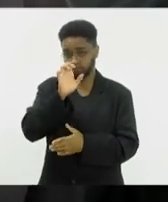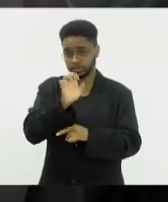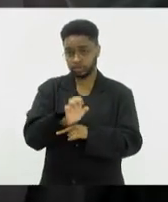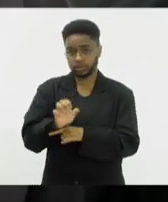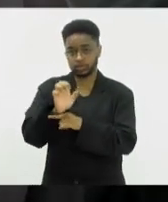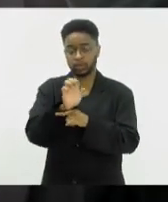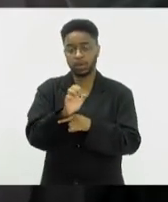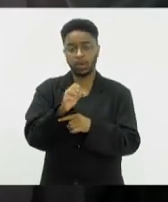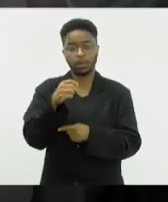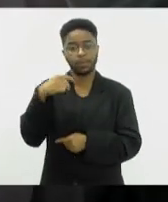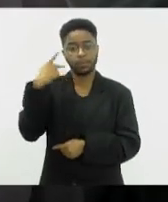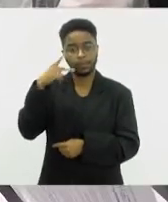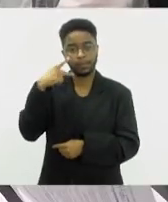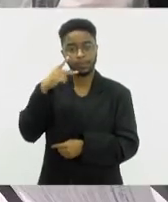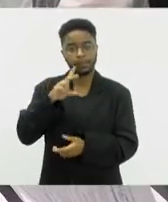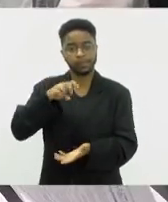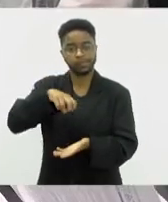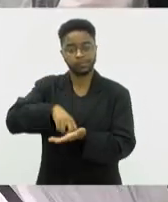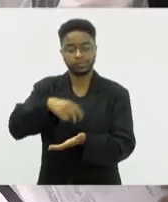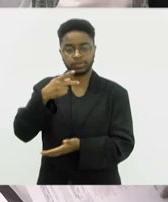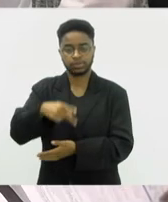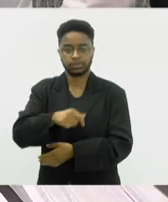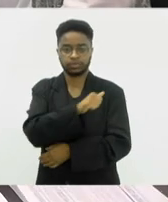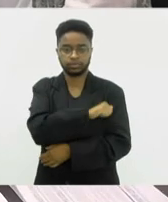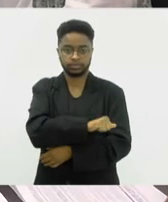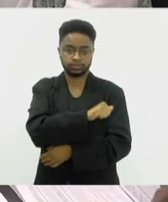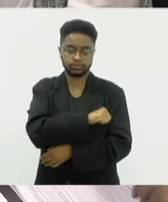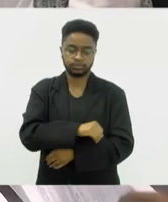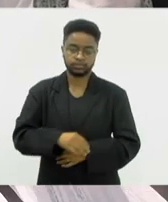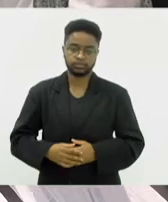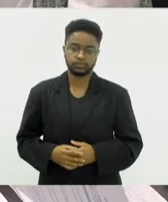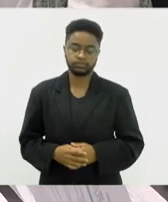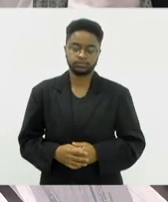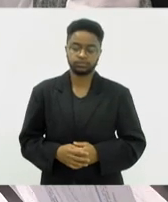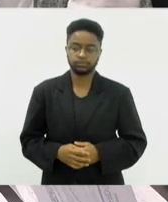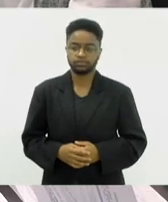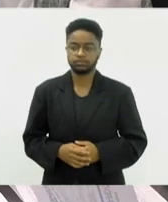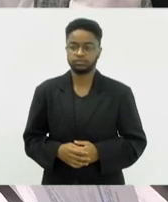no âmbito do Estado do Rio de Janeiro.